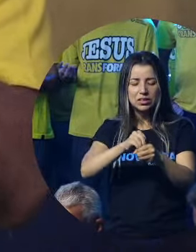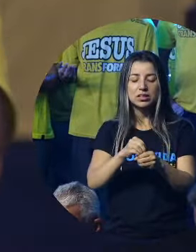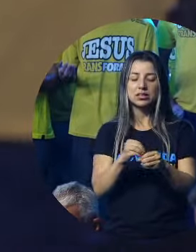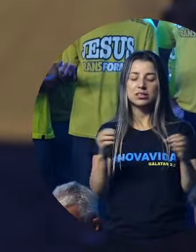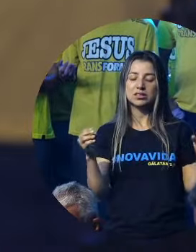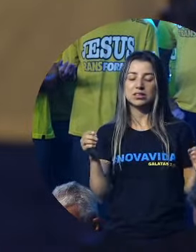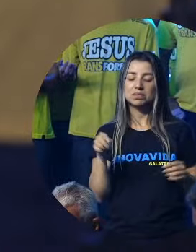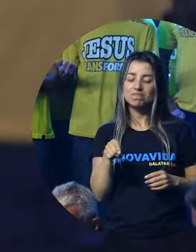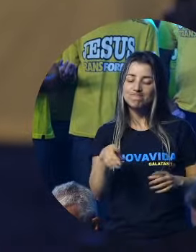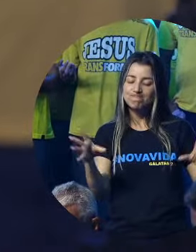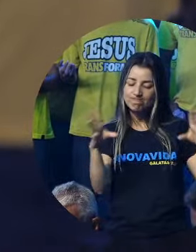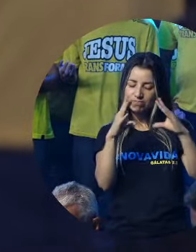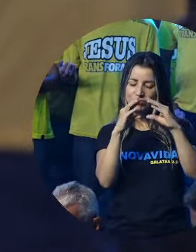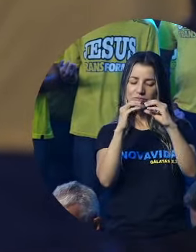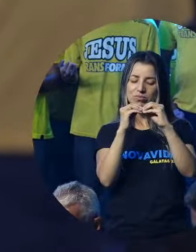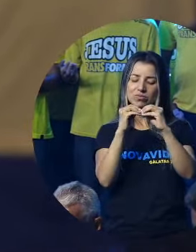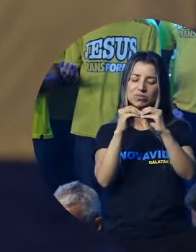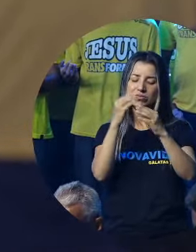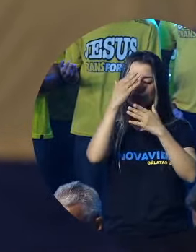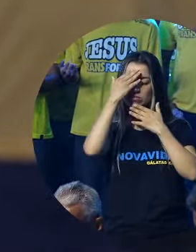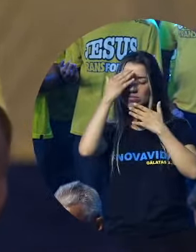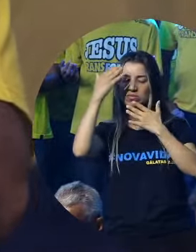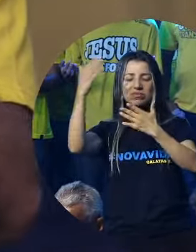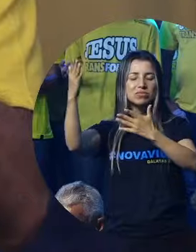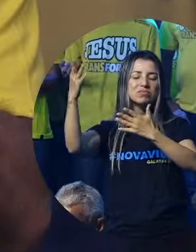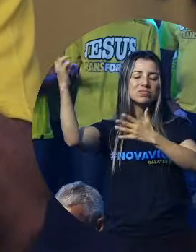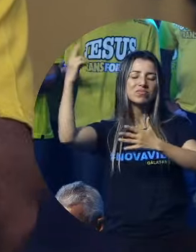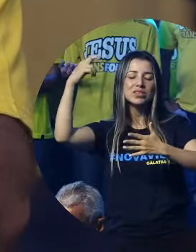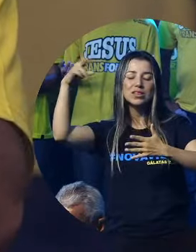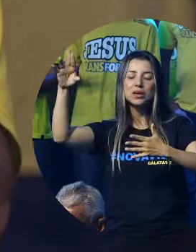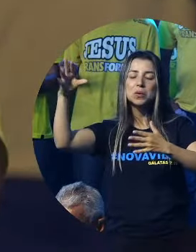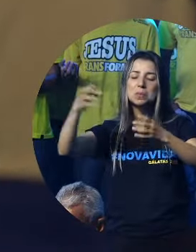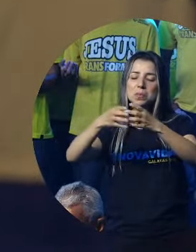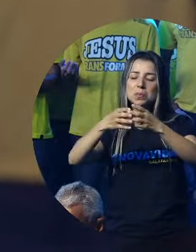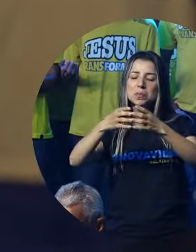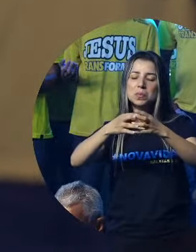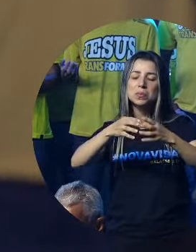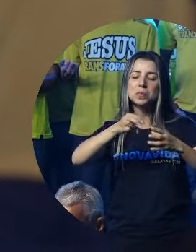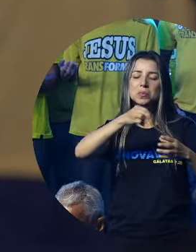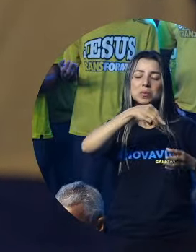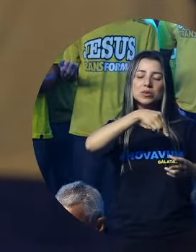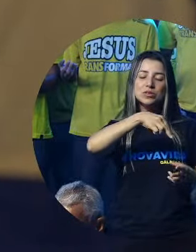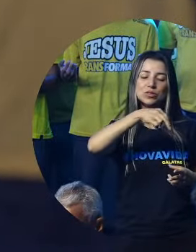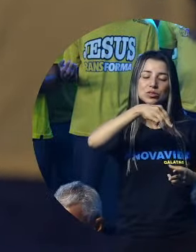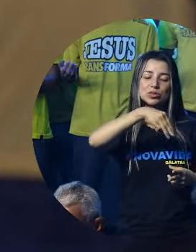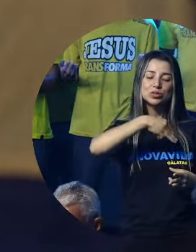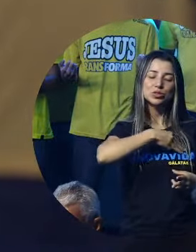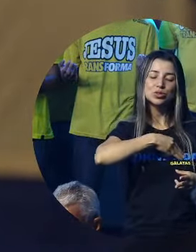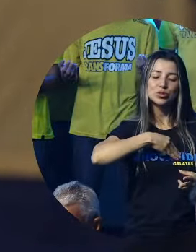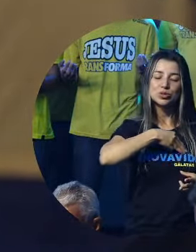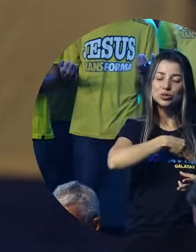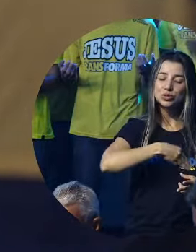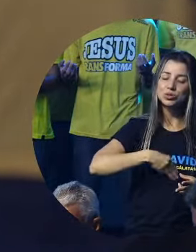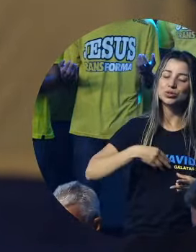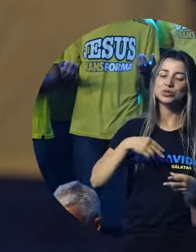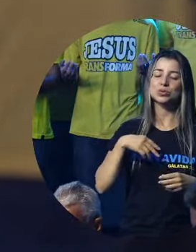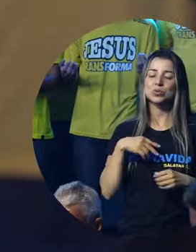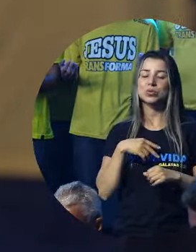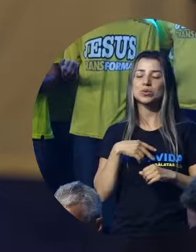nesta noite. Muito obrigado, Senhor, pela equipe de missões nacionais. Obrigado pelo